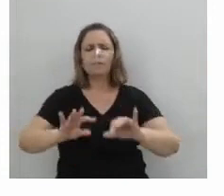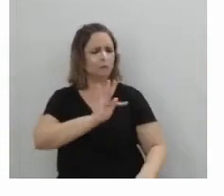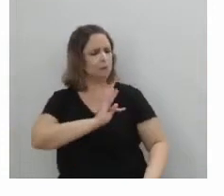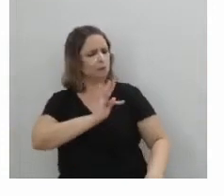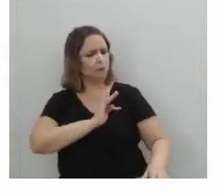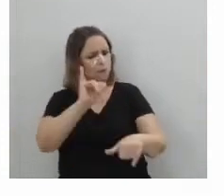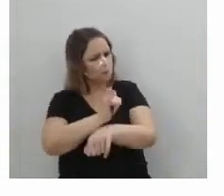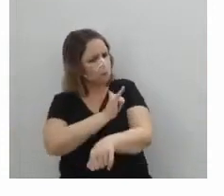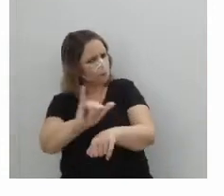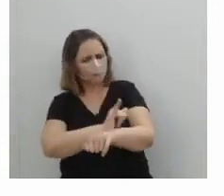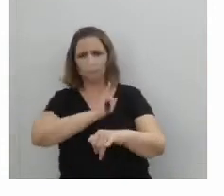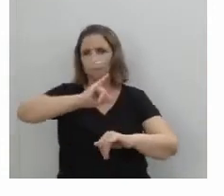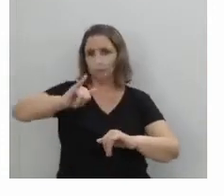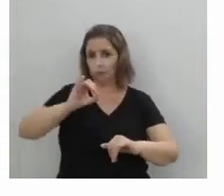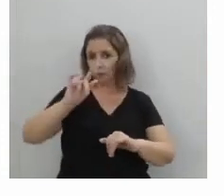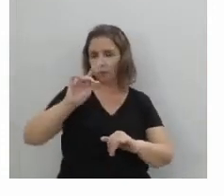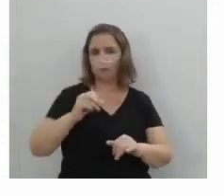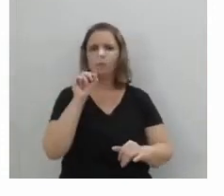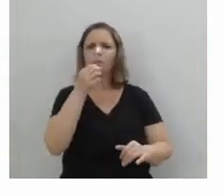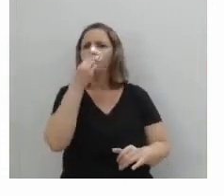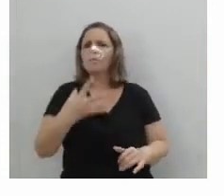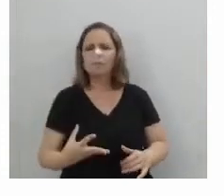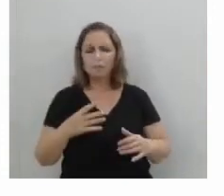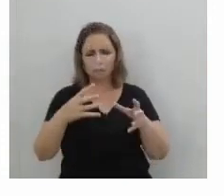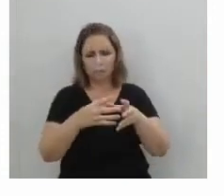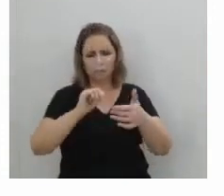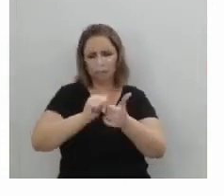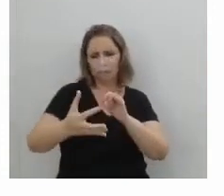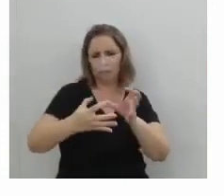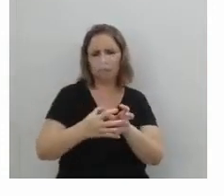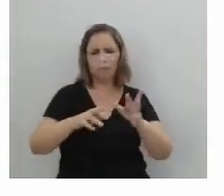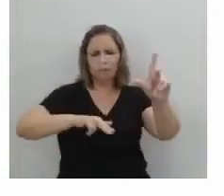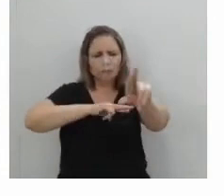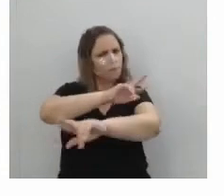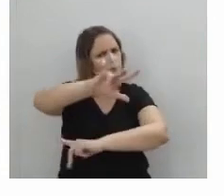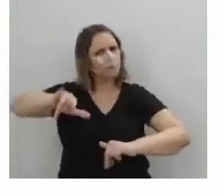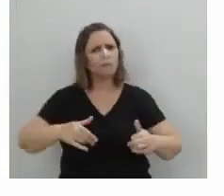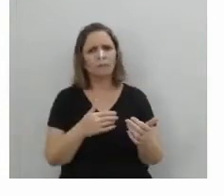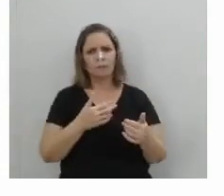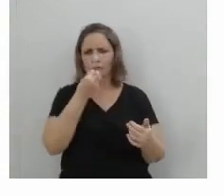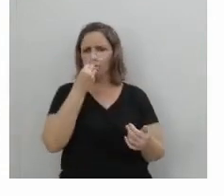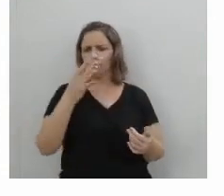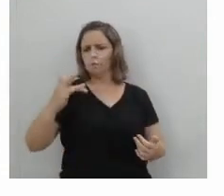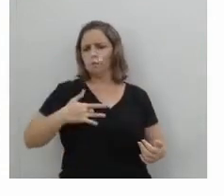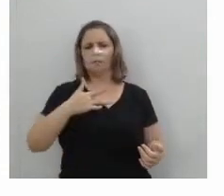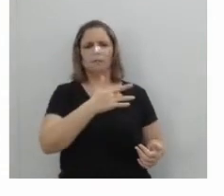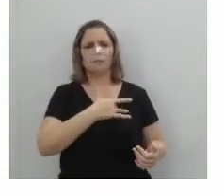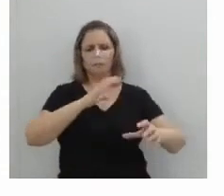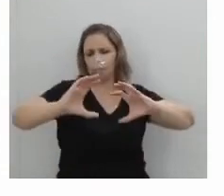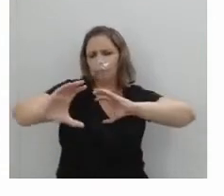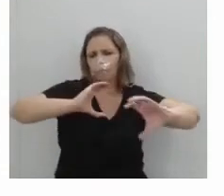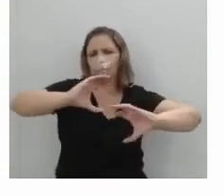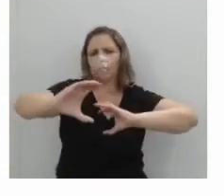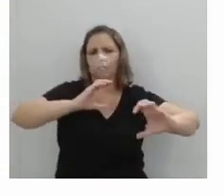técnica e estratégia do jogo. Os benefícios dos esportes coletivos são muitos e vão desde o bem-estar à